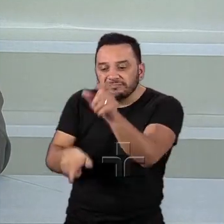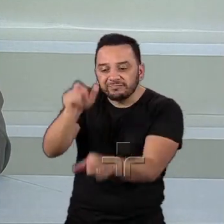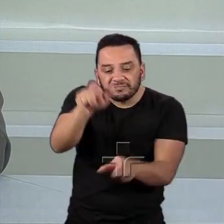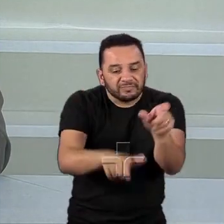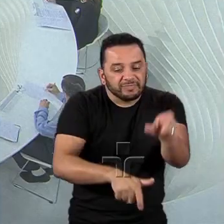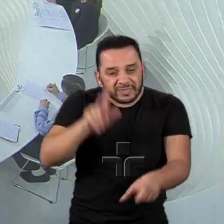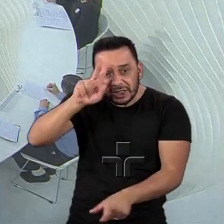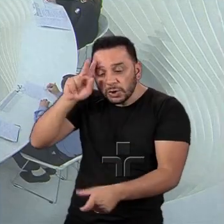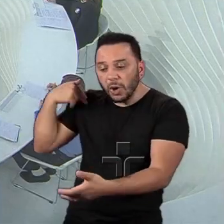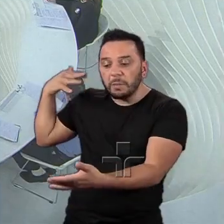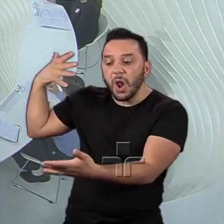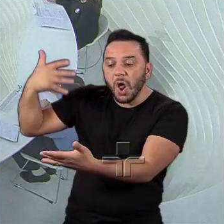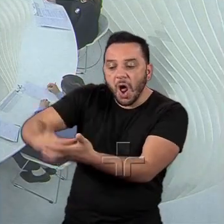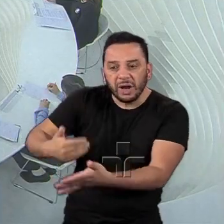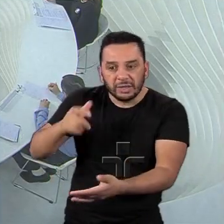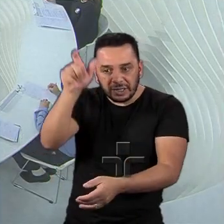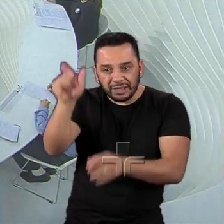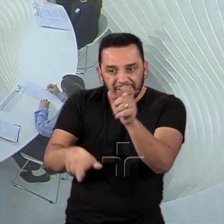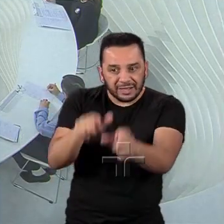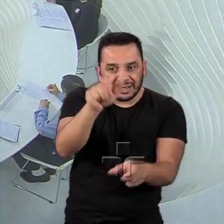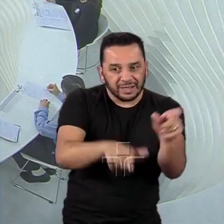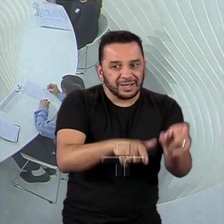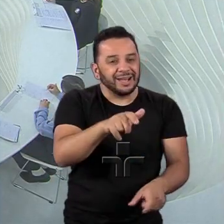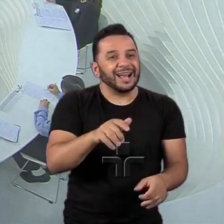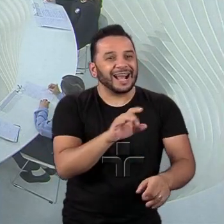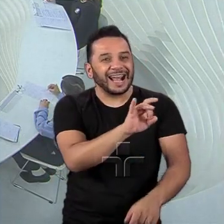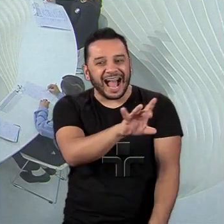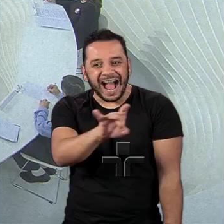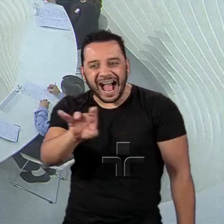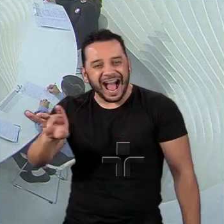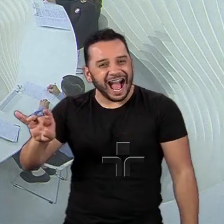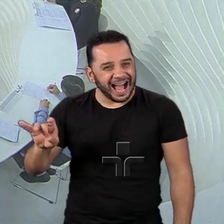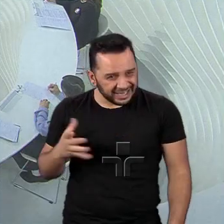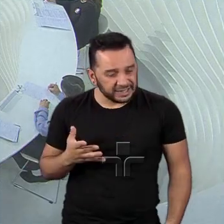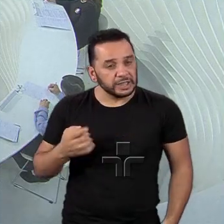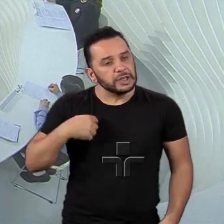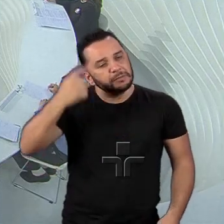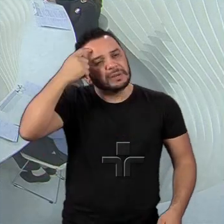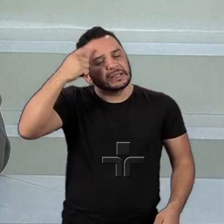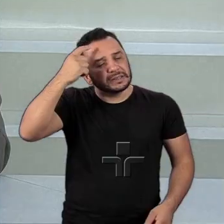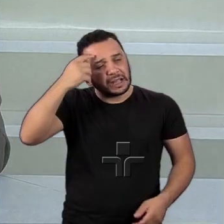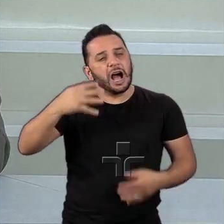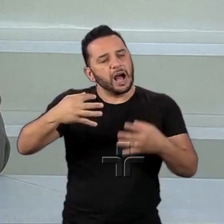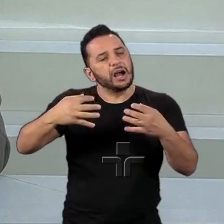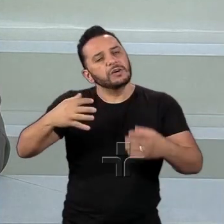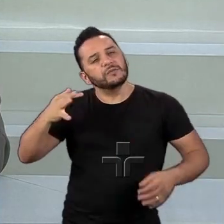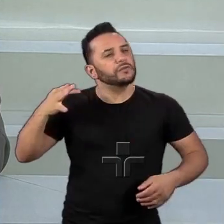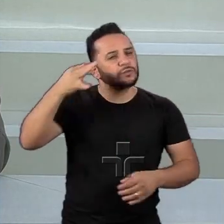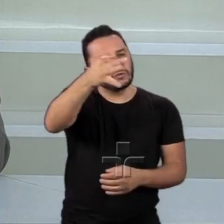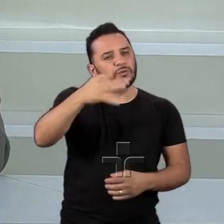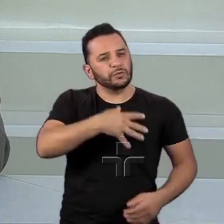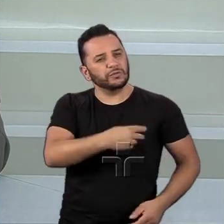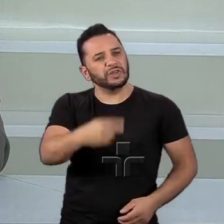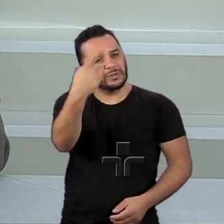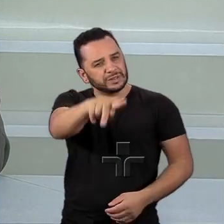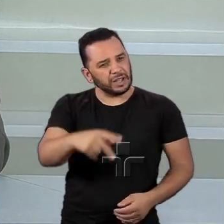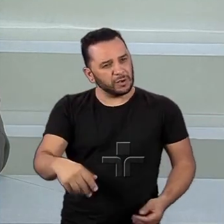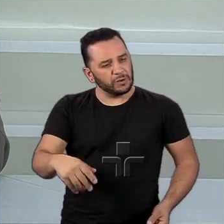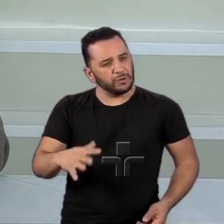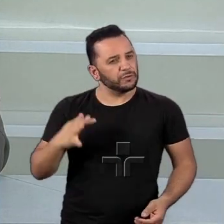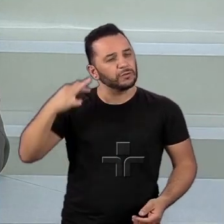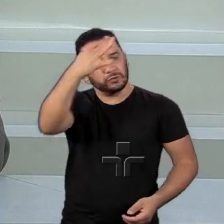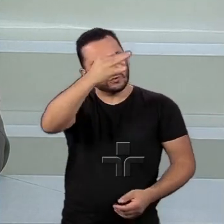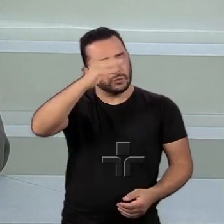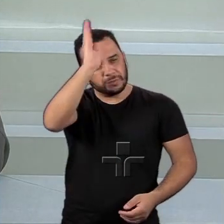prometendo e tomar essa decisão pensando no futuro dos seus filhos, do futuro deste país, tão generoso quanto